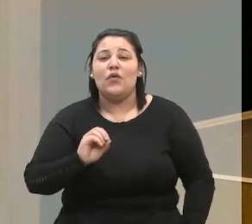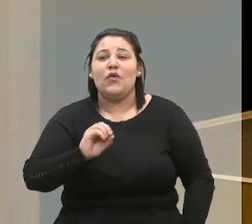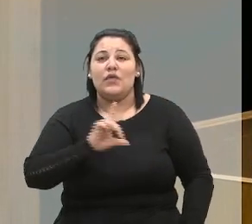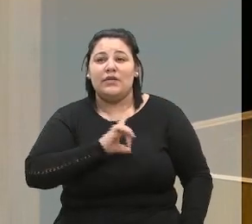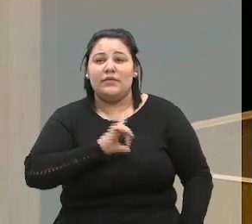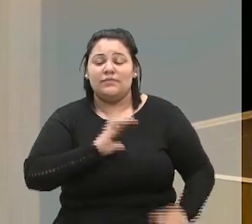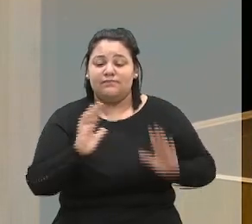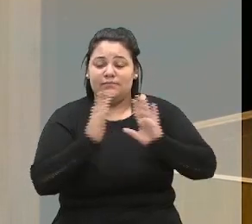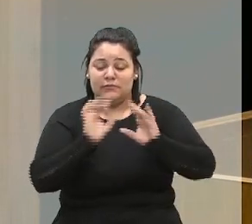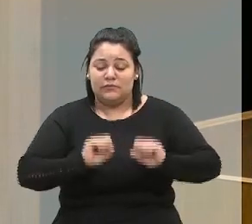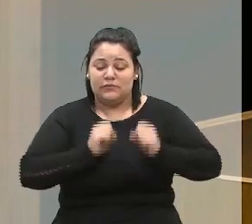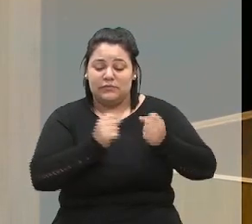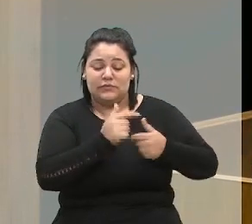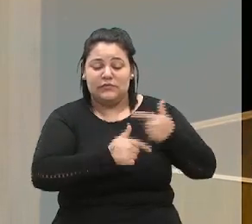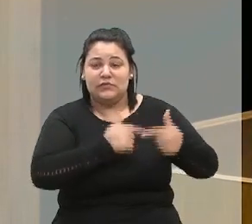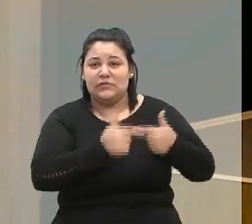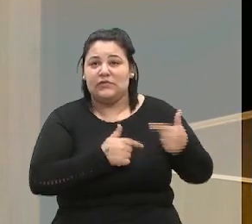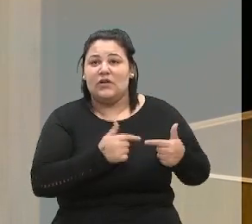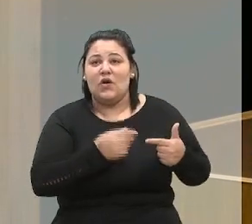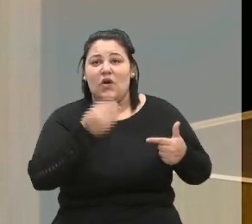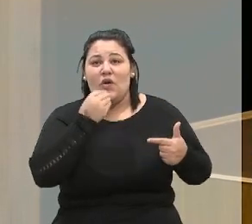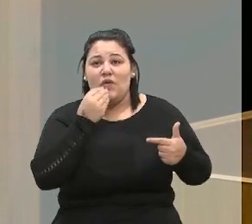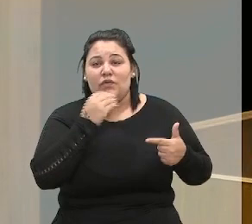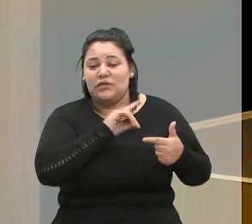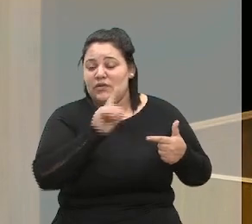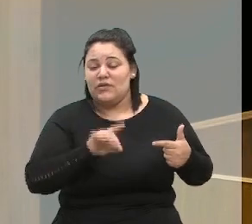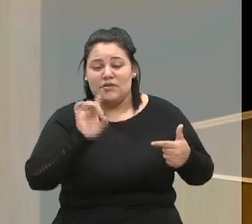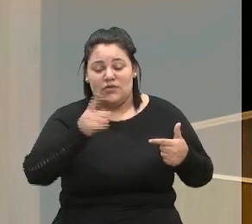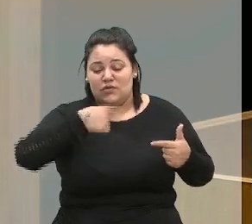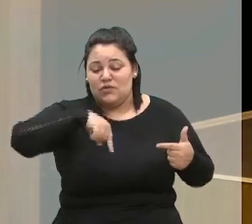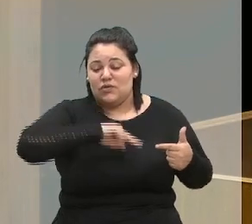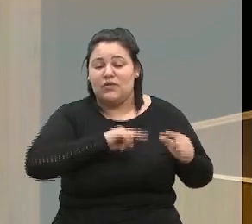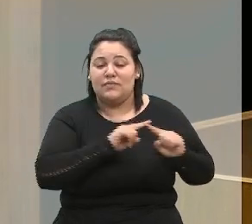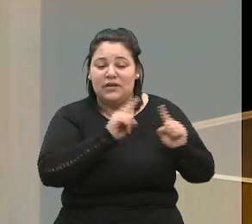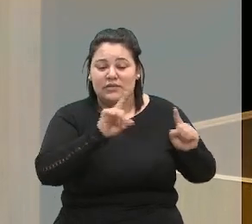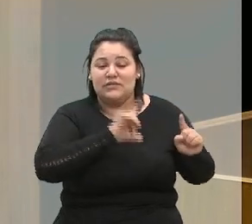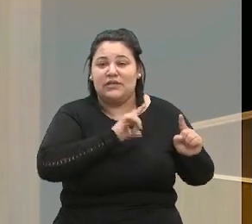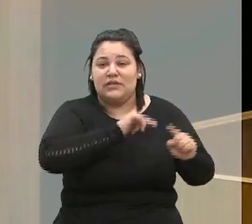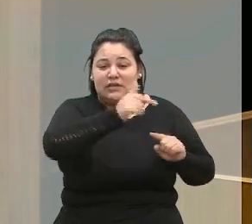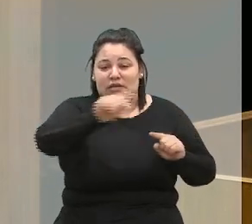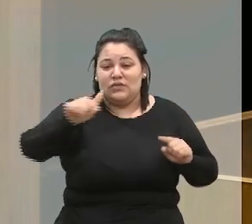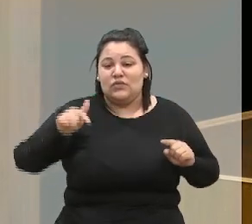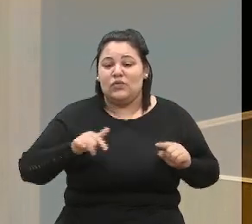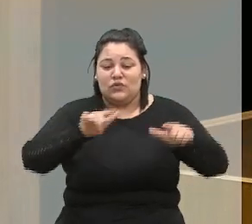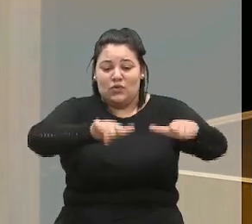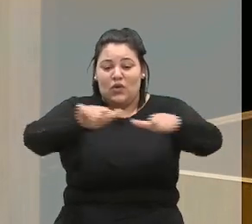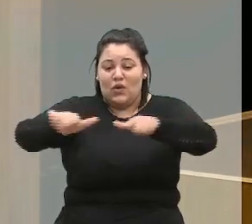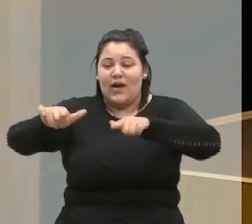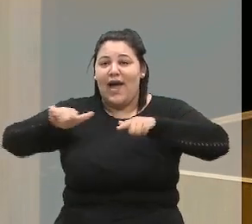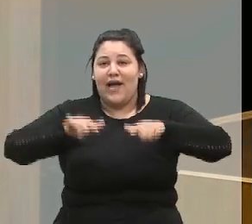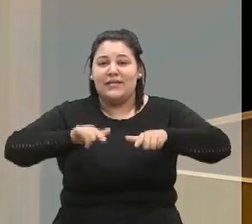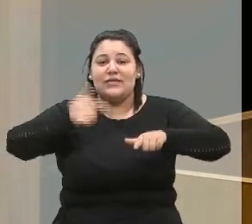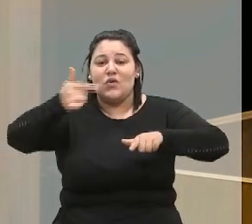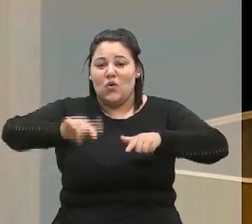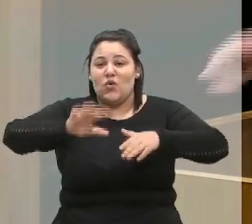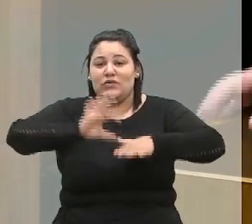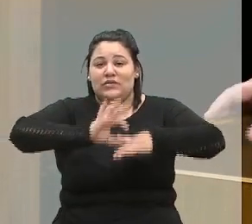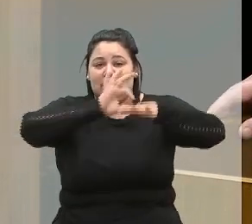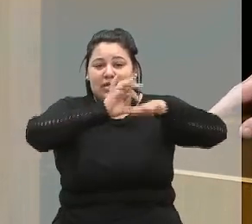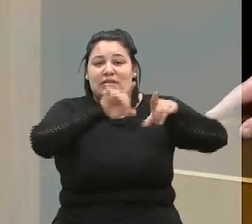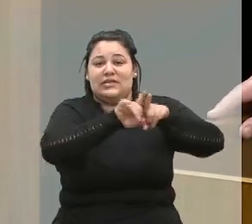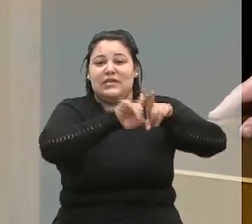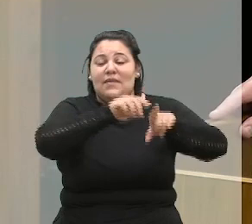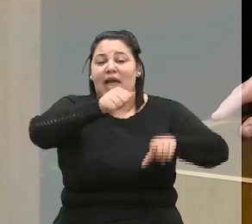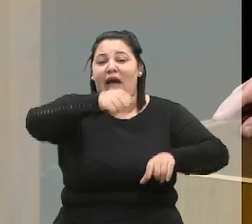esforço, evidentemente que não foi só nós, mas teve as outras AMOB e outras lideranças, nós